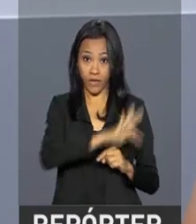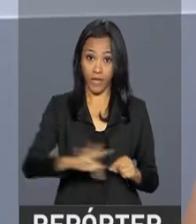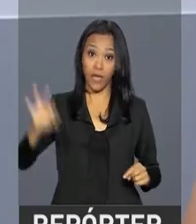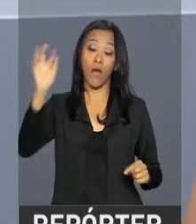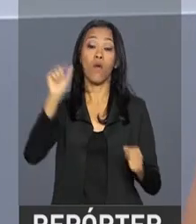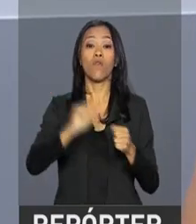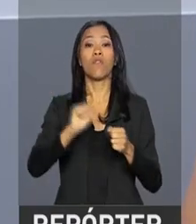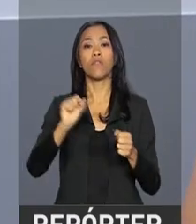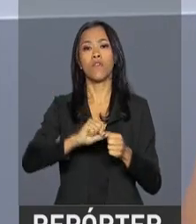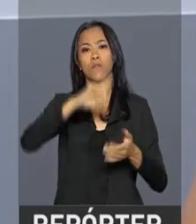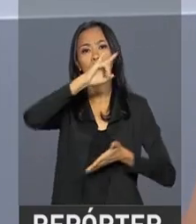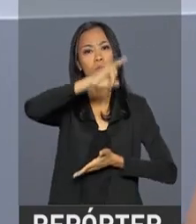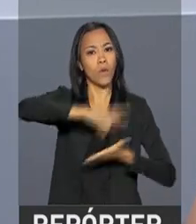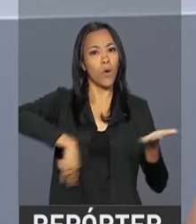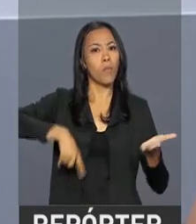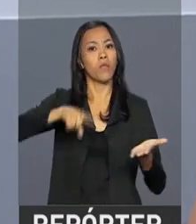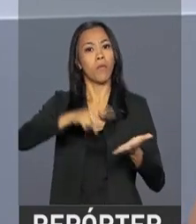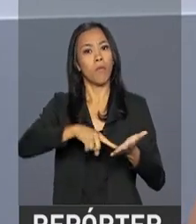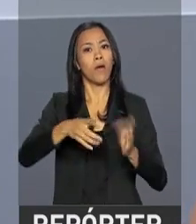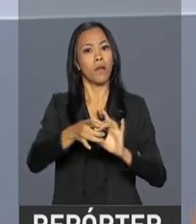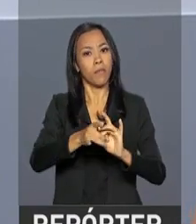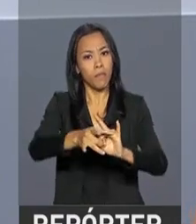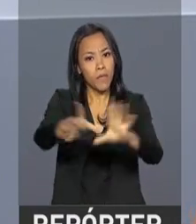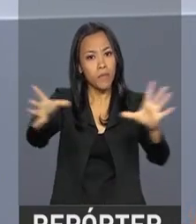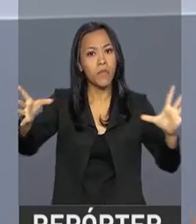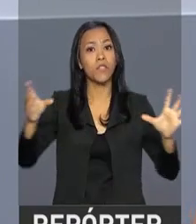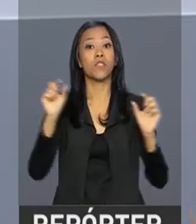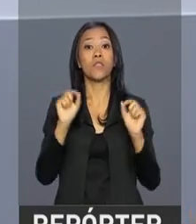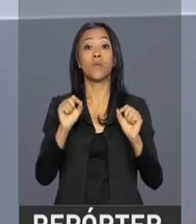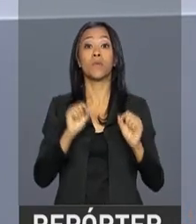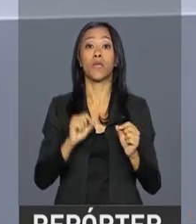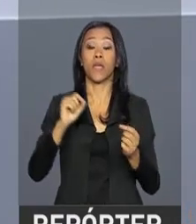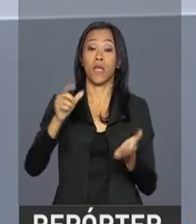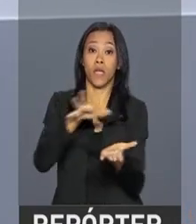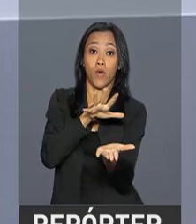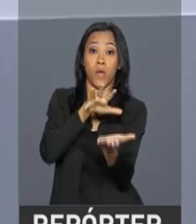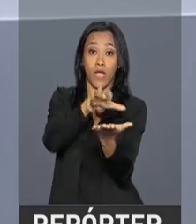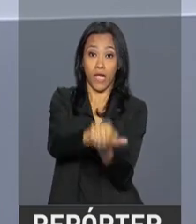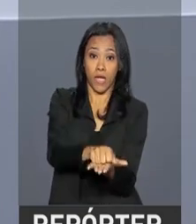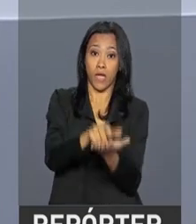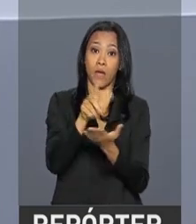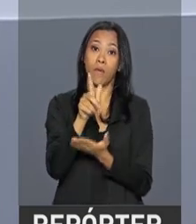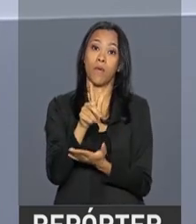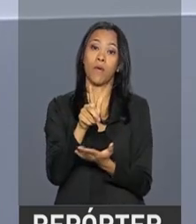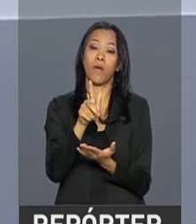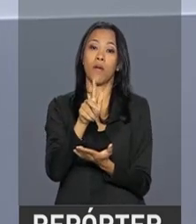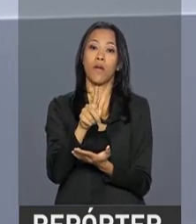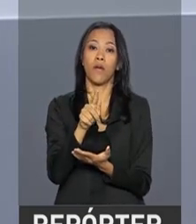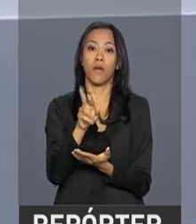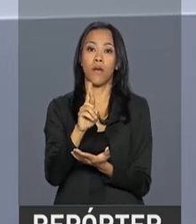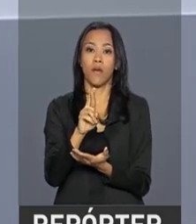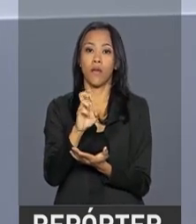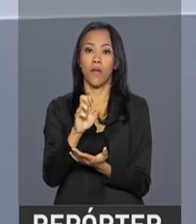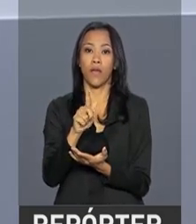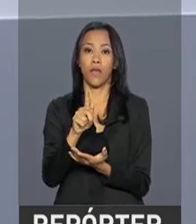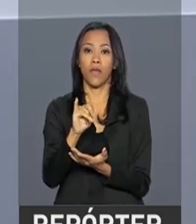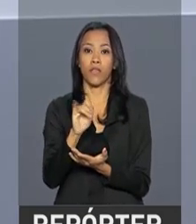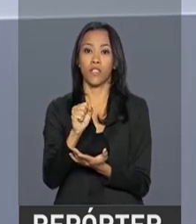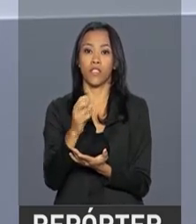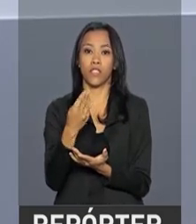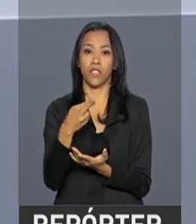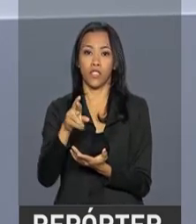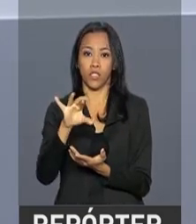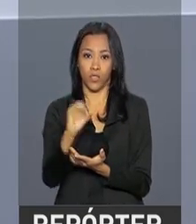regularizar a autorização temporária do registro geral da atividade pesqueira na categoria pescador profissional artesanal